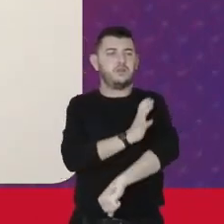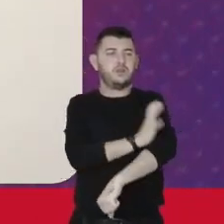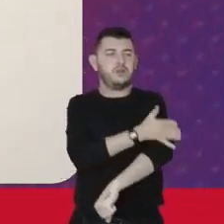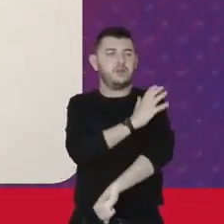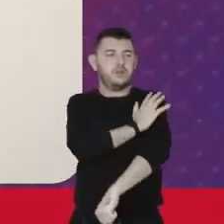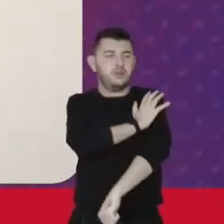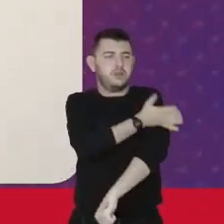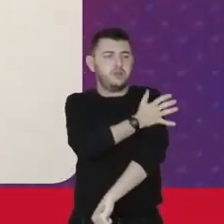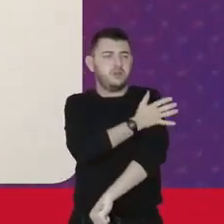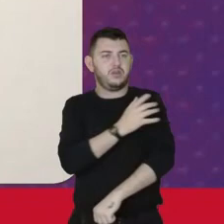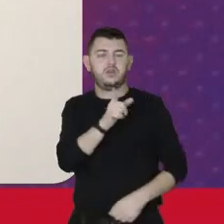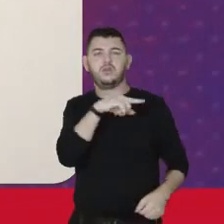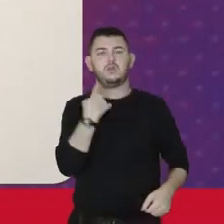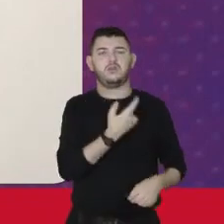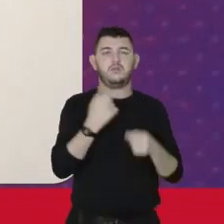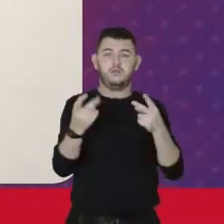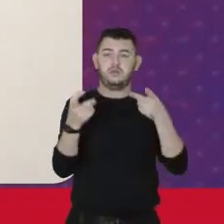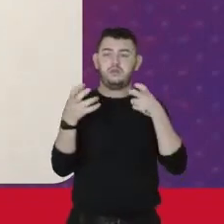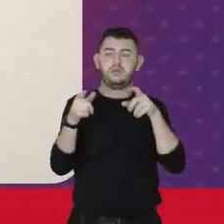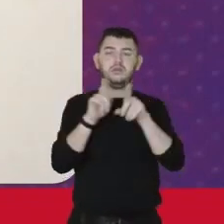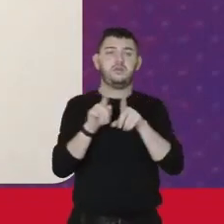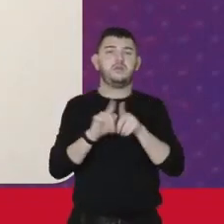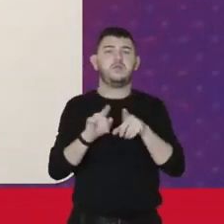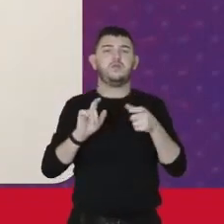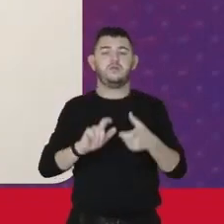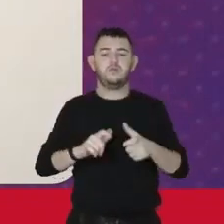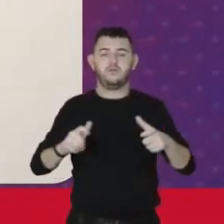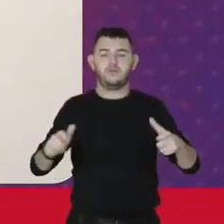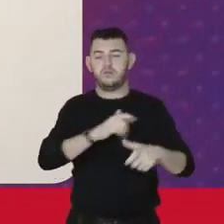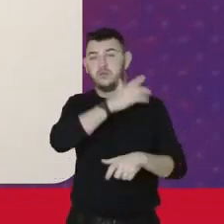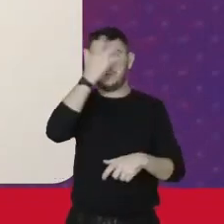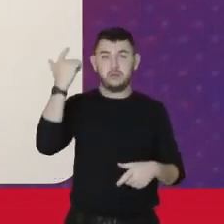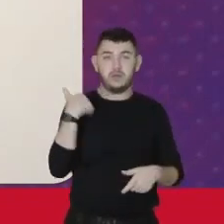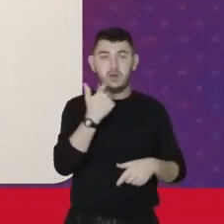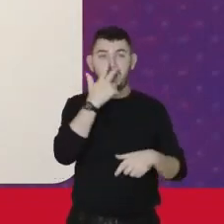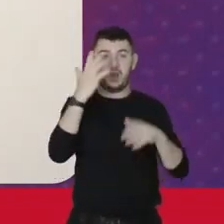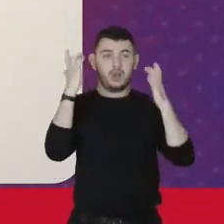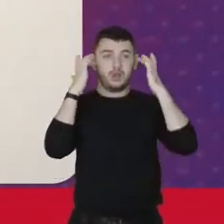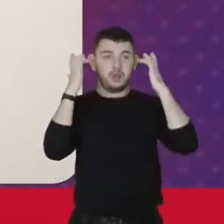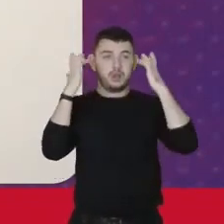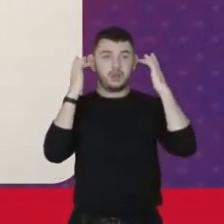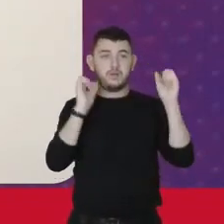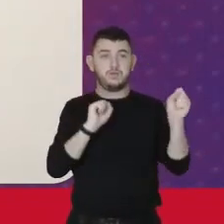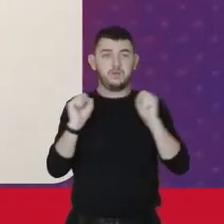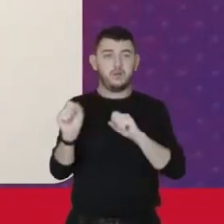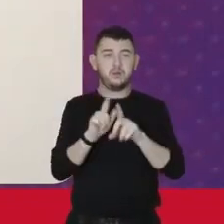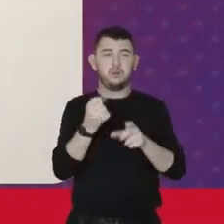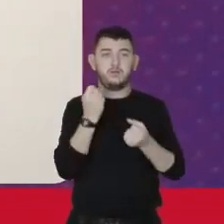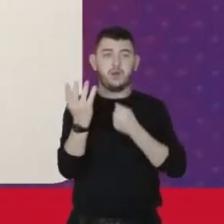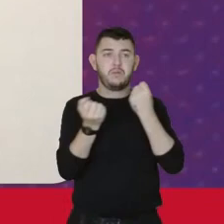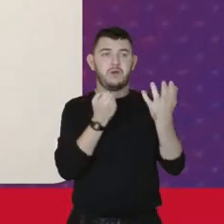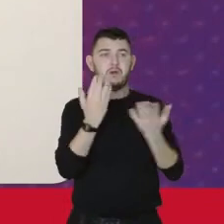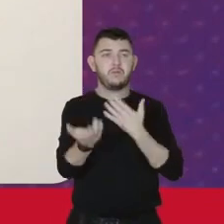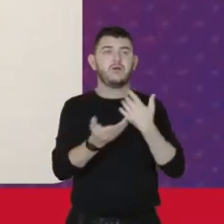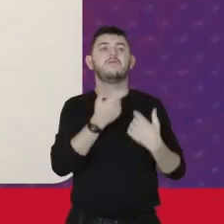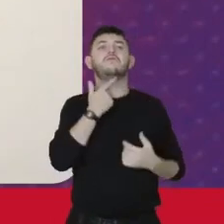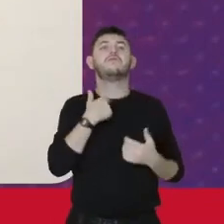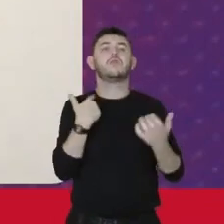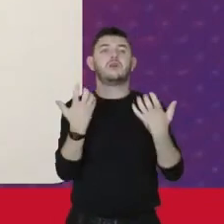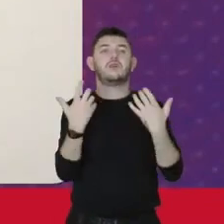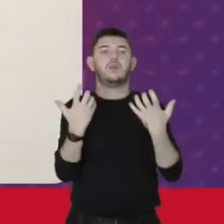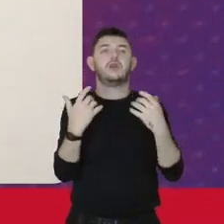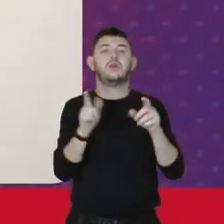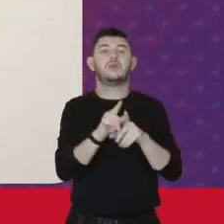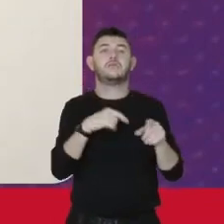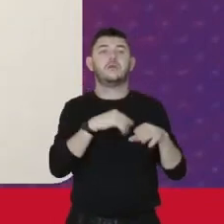visto um crescimento das pessoas achando que elas podem dizer o que quiserem, inclusive ofender